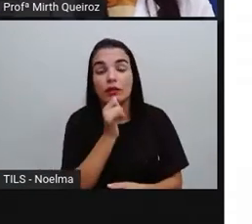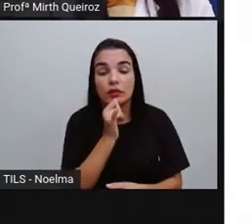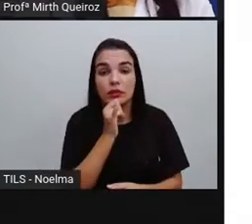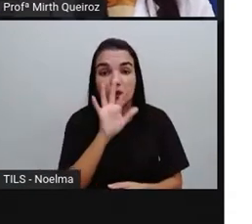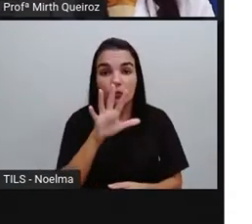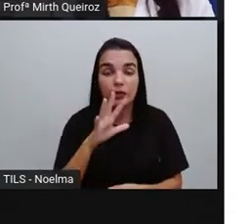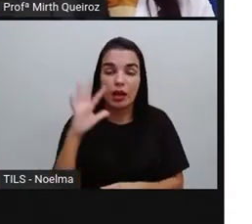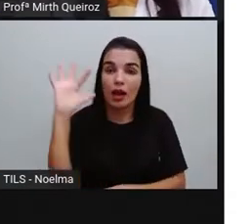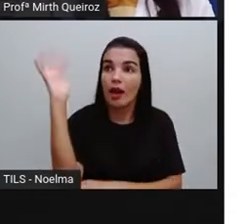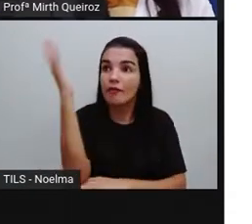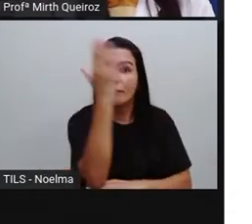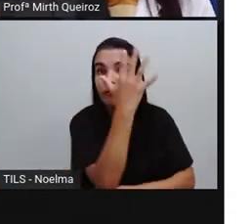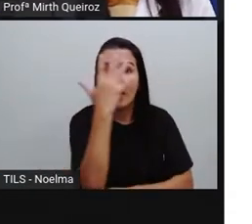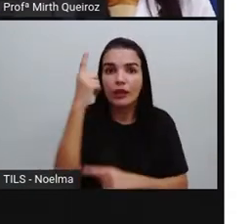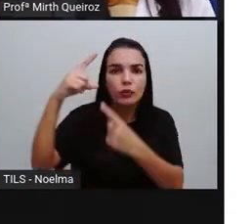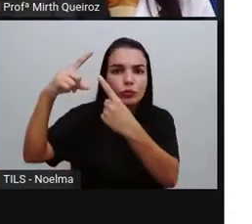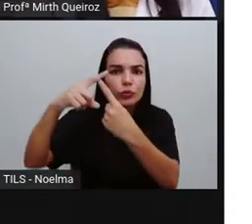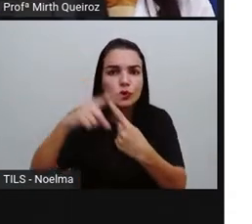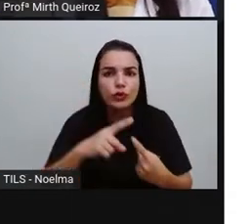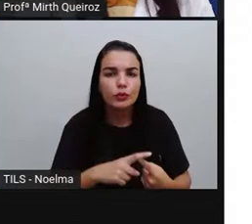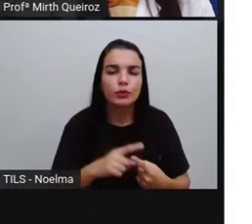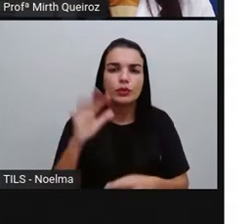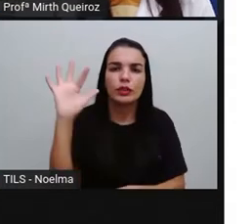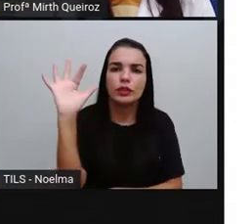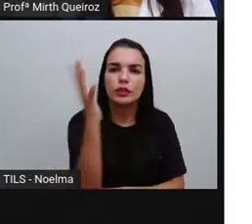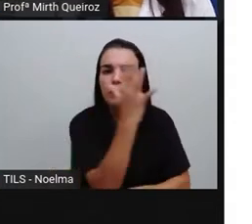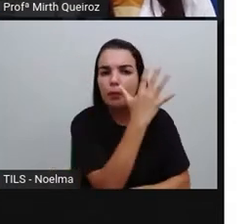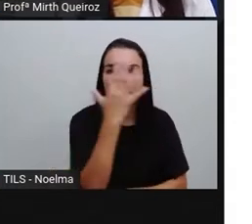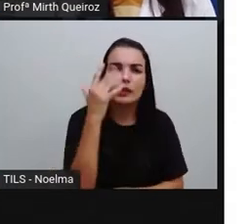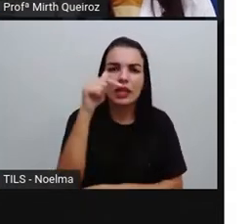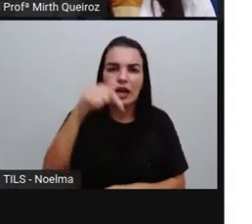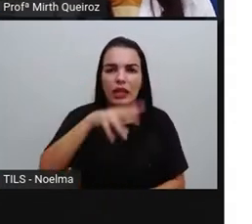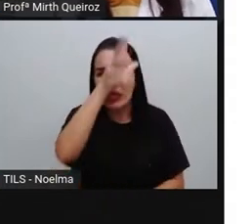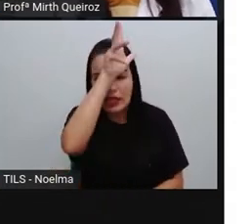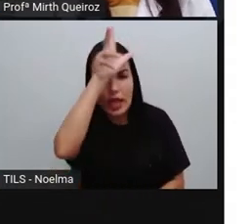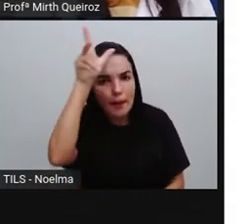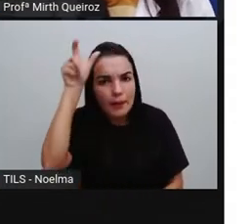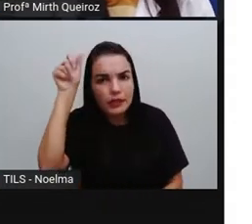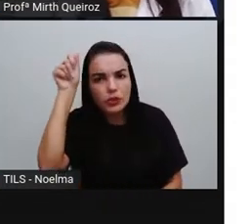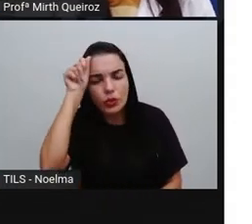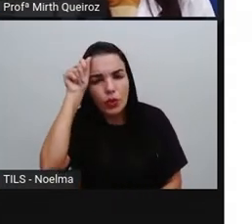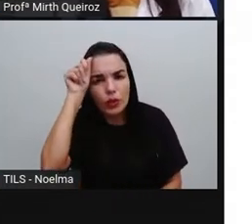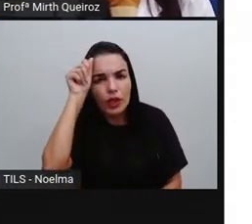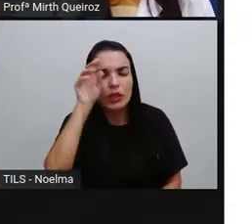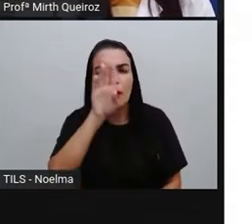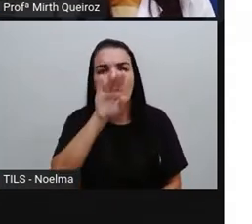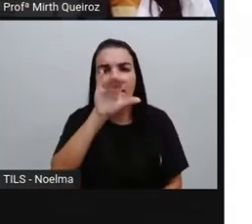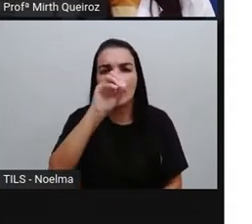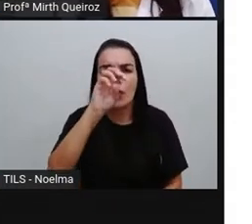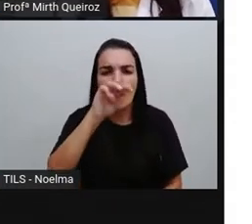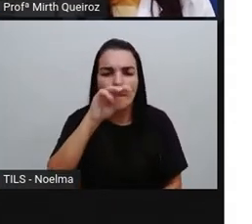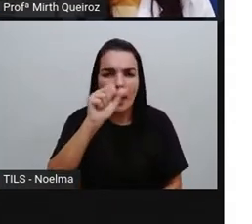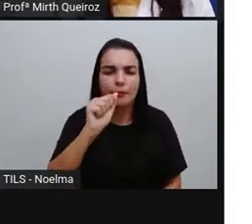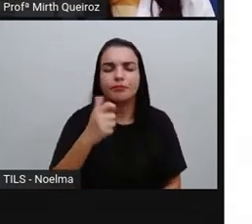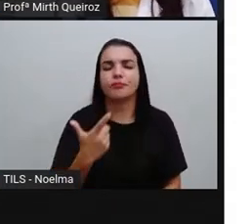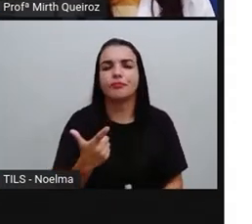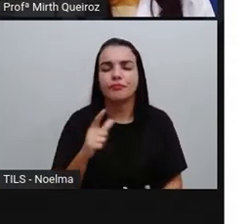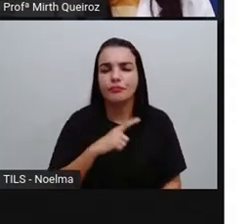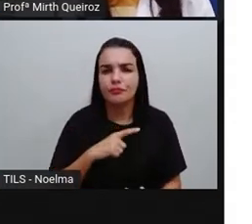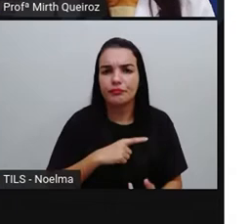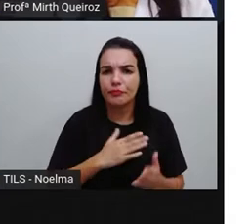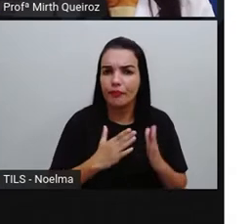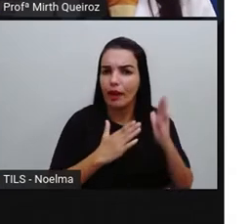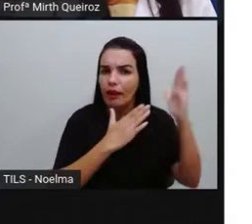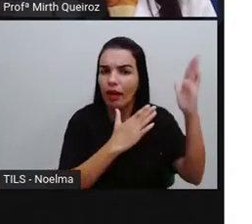né, a tipos de plantas, nós temos aqui na Amazônia, né, no bioma aí, nesse tipo